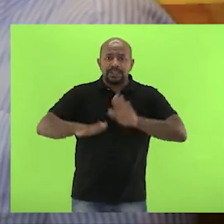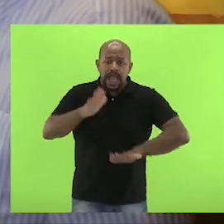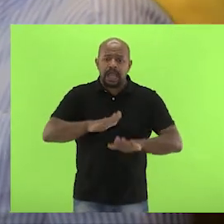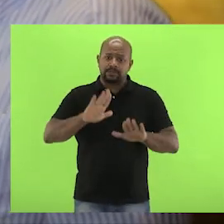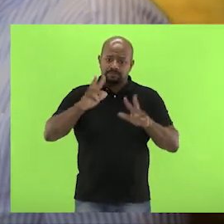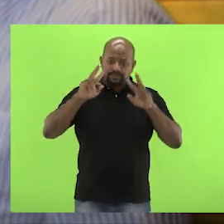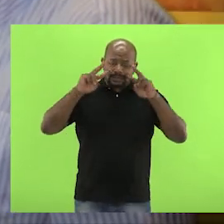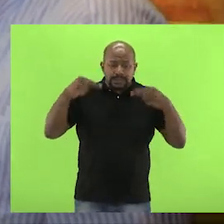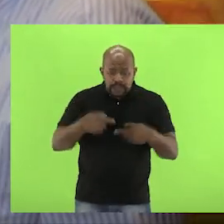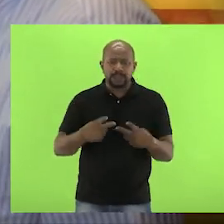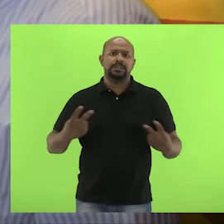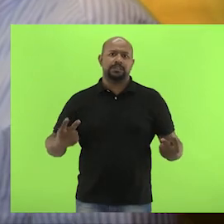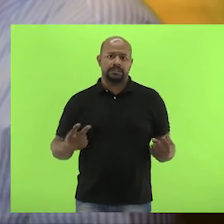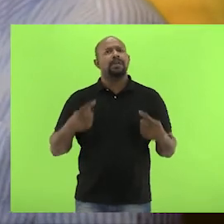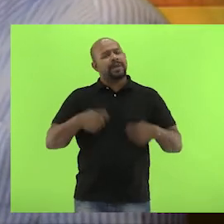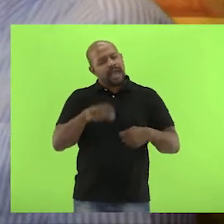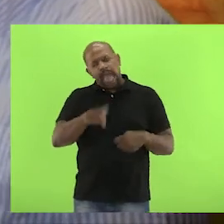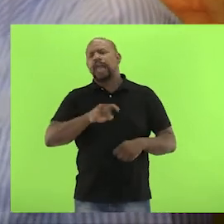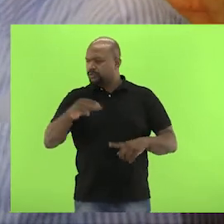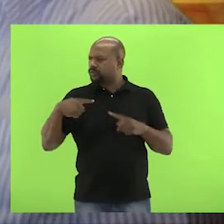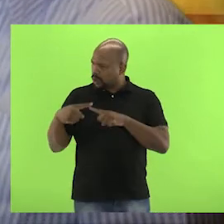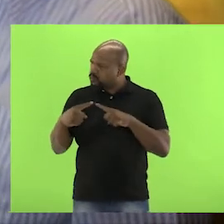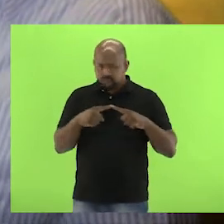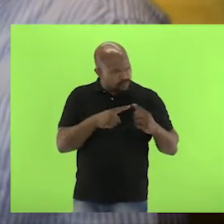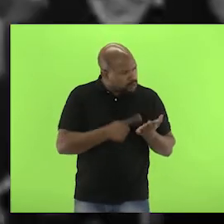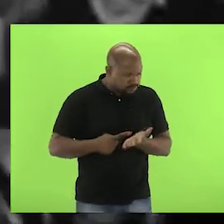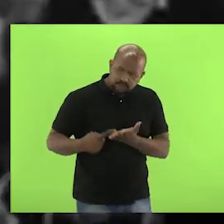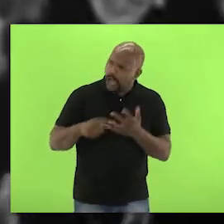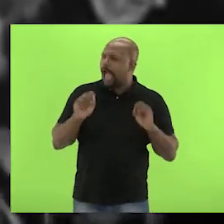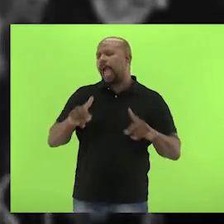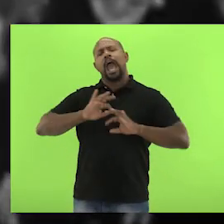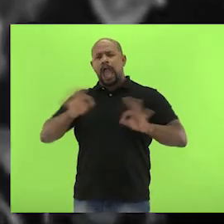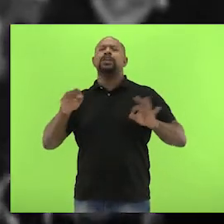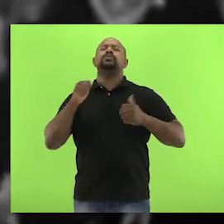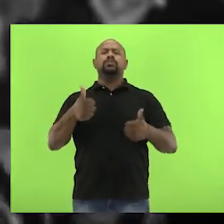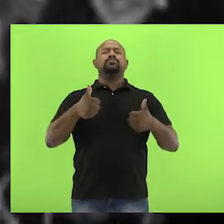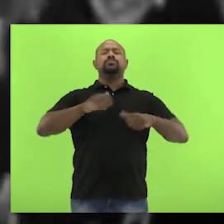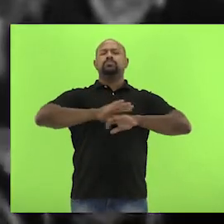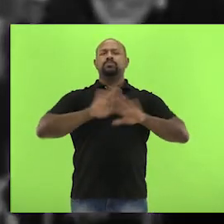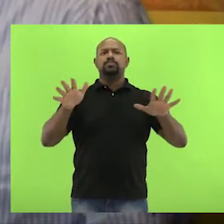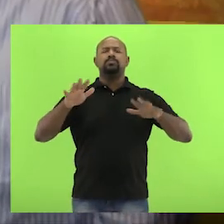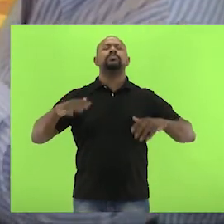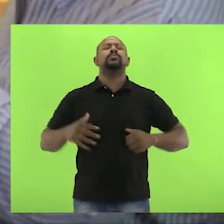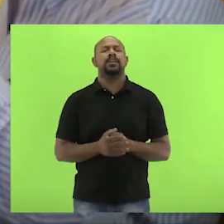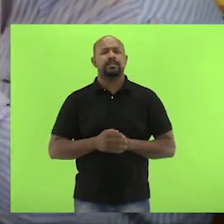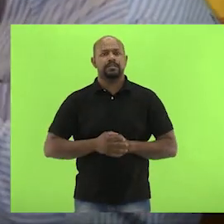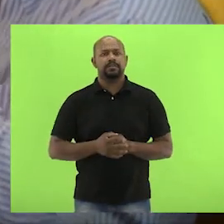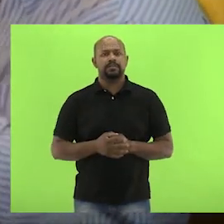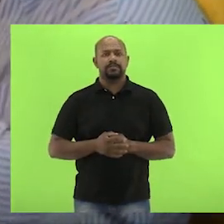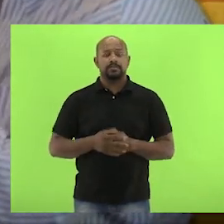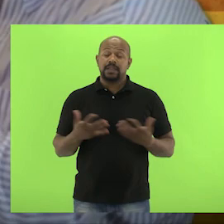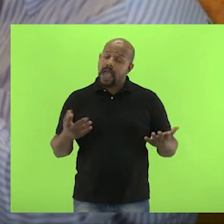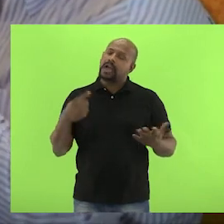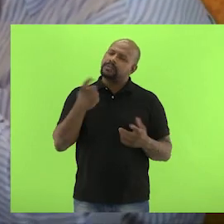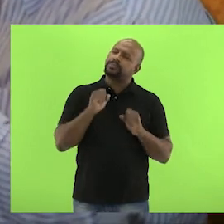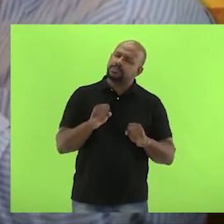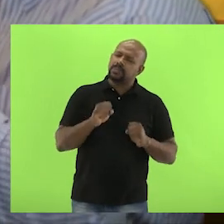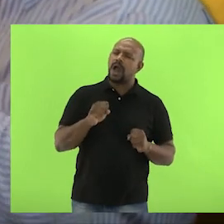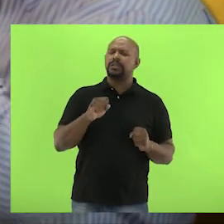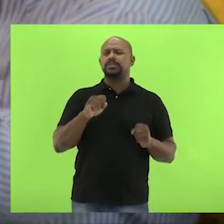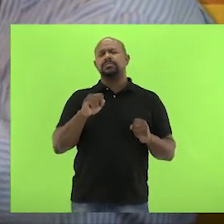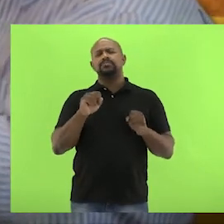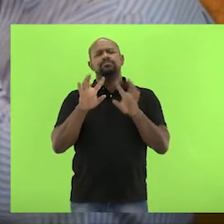pela campanha. Claro, acho que é isso. Estamos de acordo? Totalmente. É isso. Imagem antiga de pessoas aplaudindo. A gente pode resumir isso